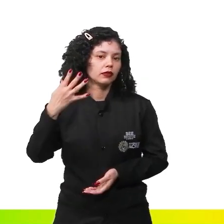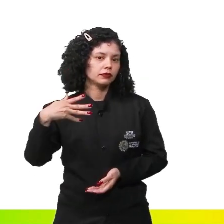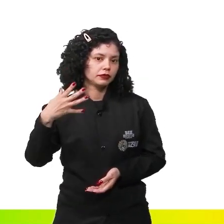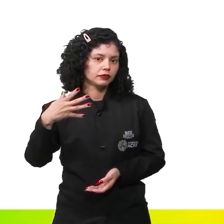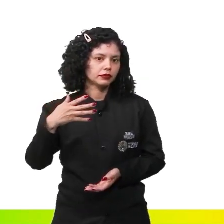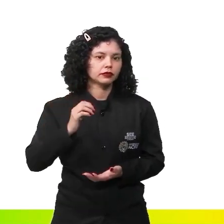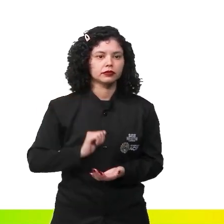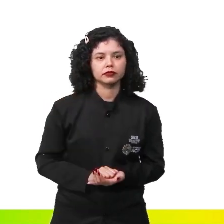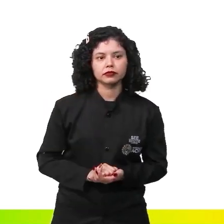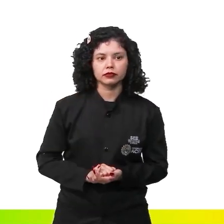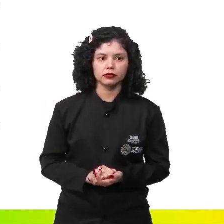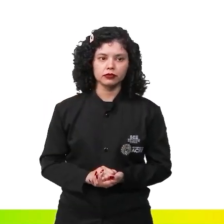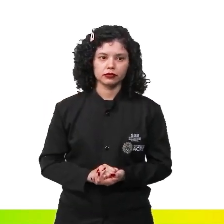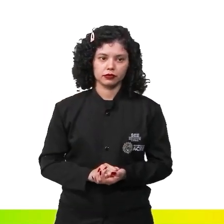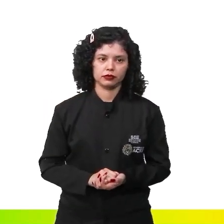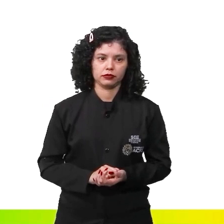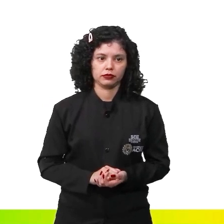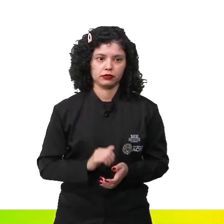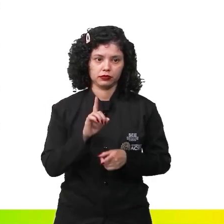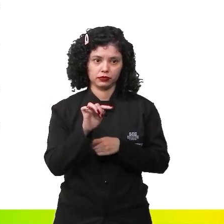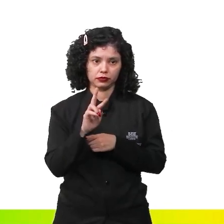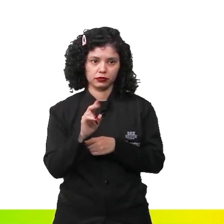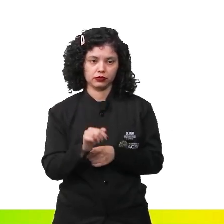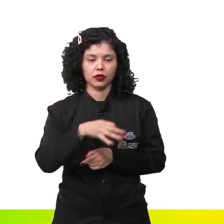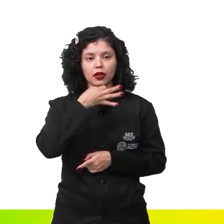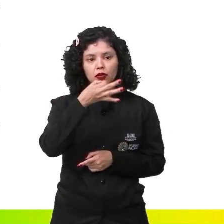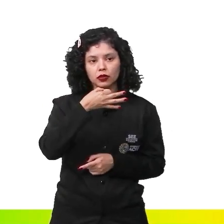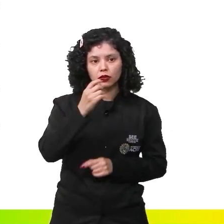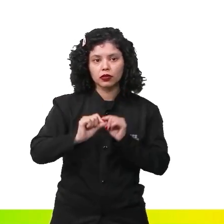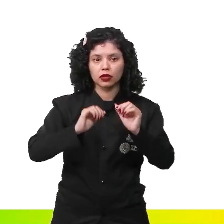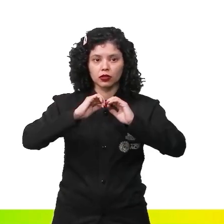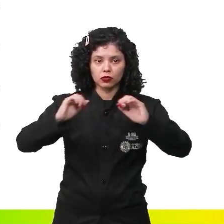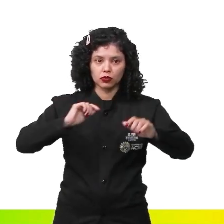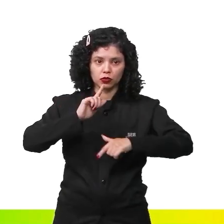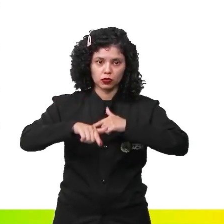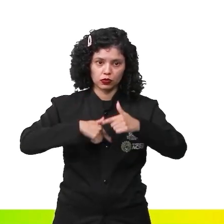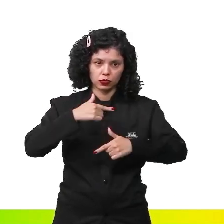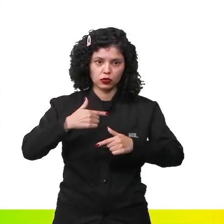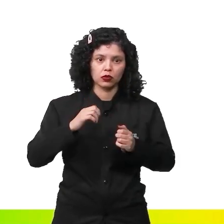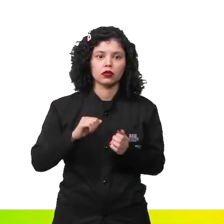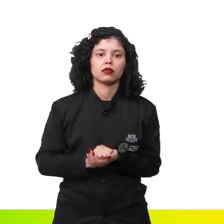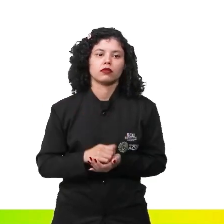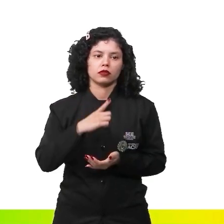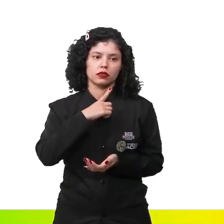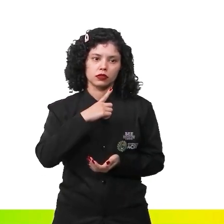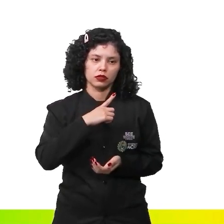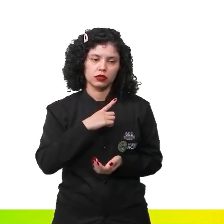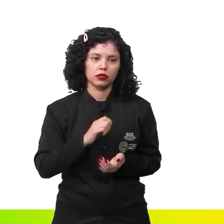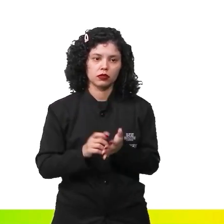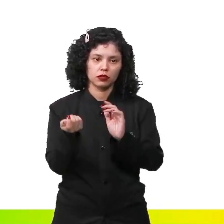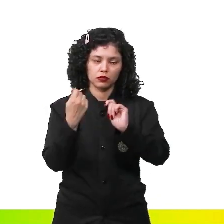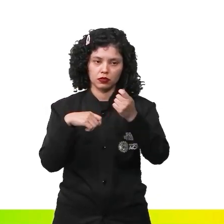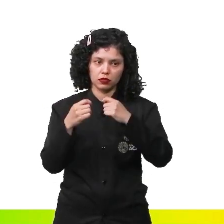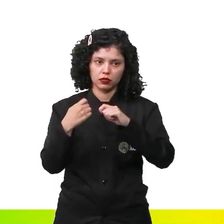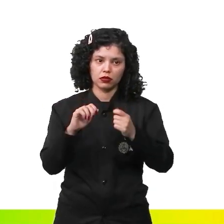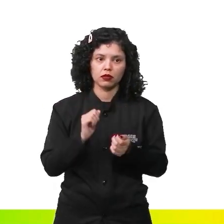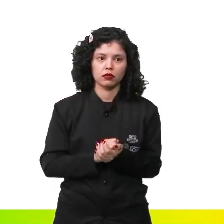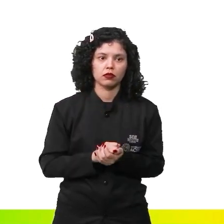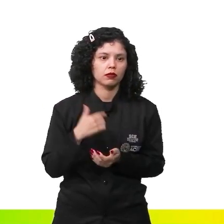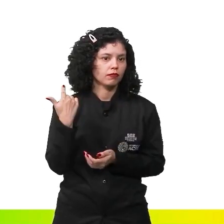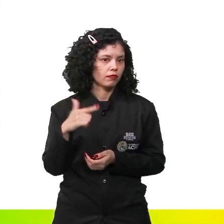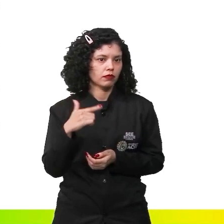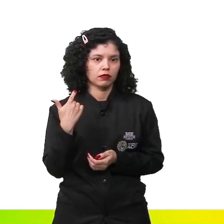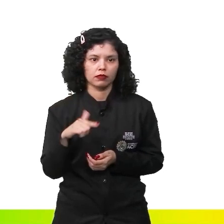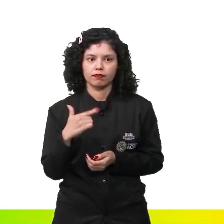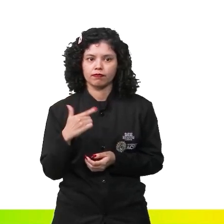quarta frase. Durkheim argumenta que a divisão do trabalho só existe no âmbito